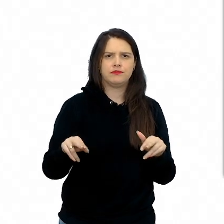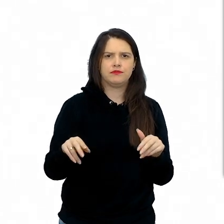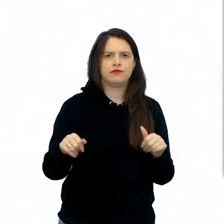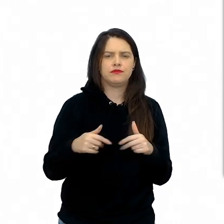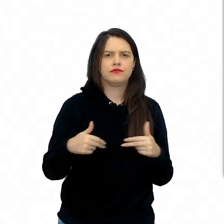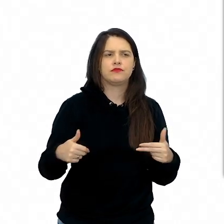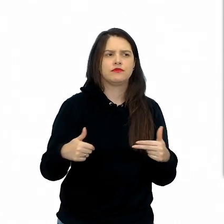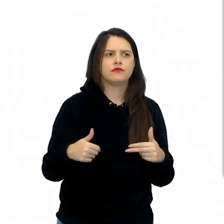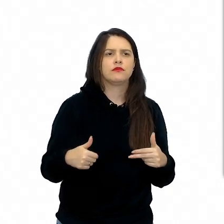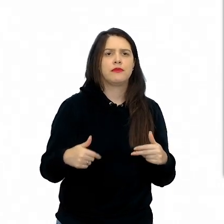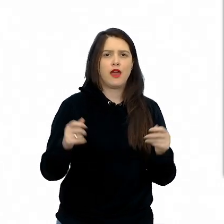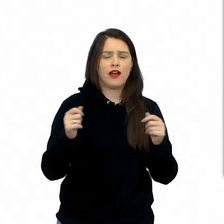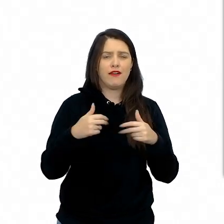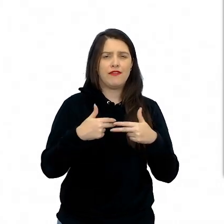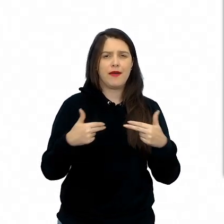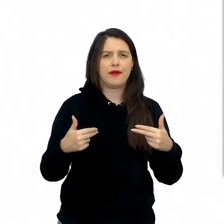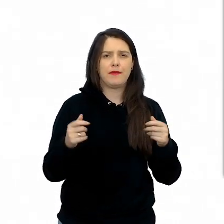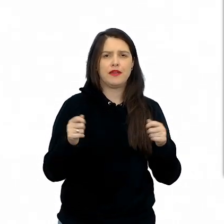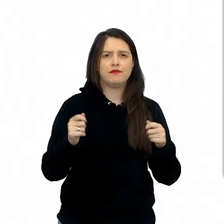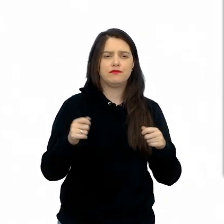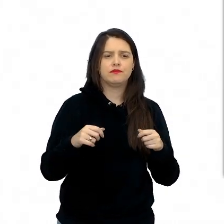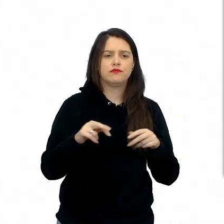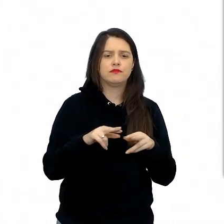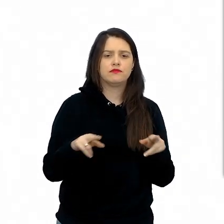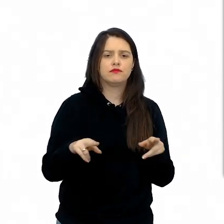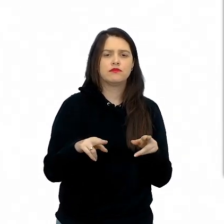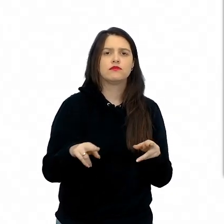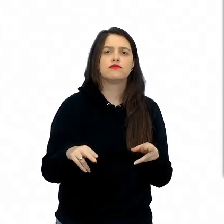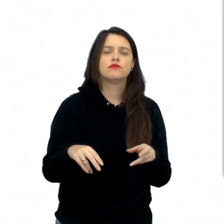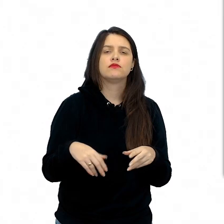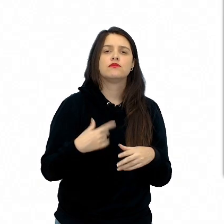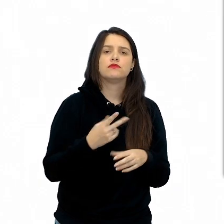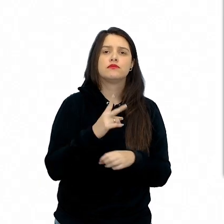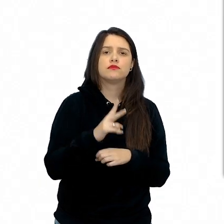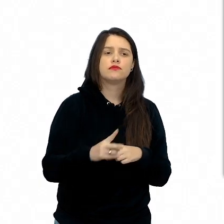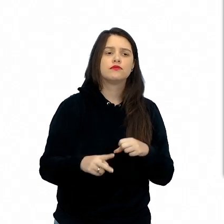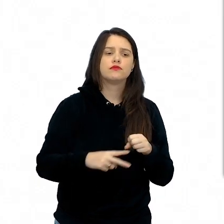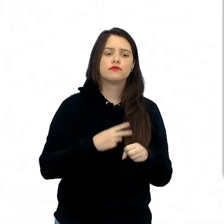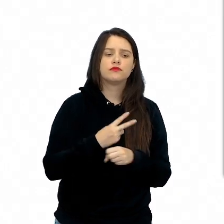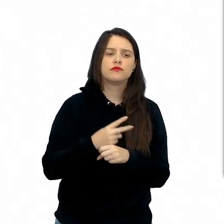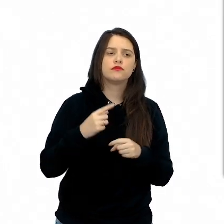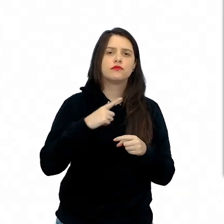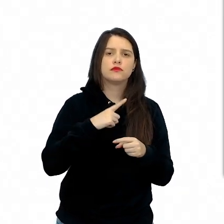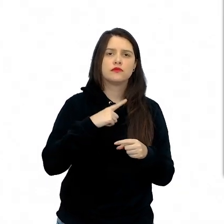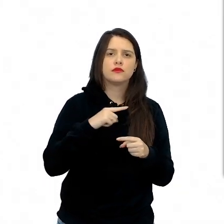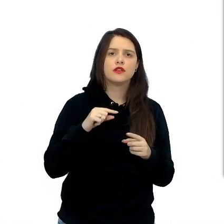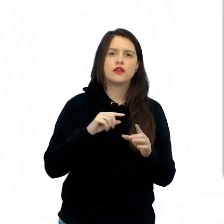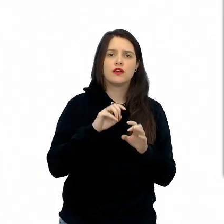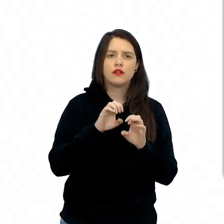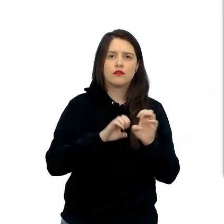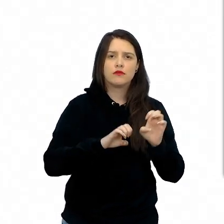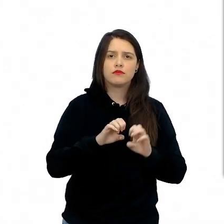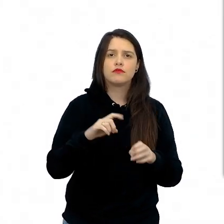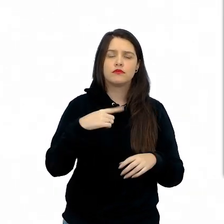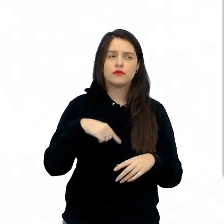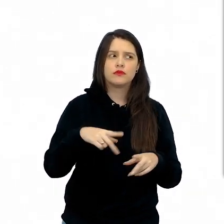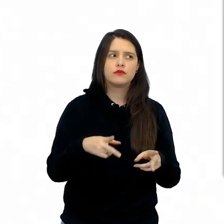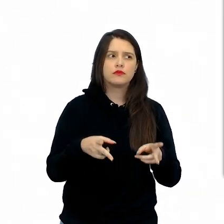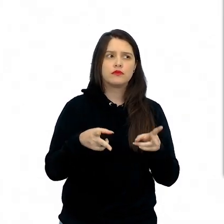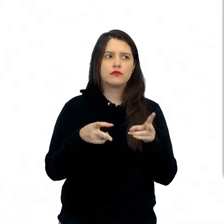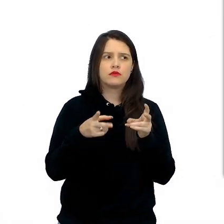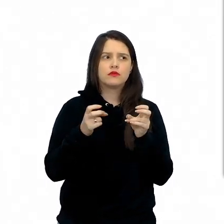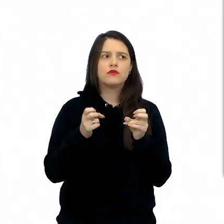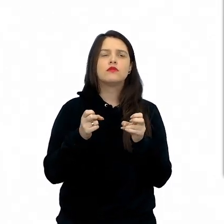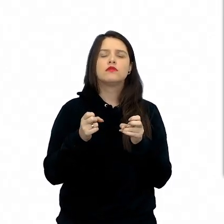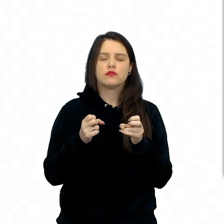poligonais, perímetro, área, medidas de comprimento, de superfície e as relações entre eles. Observamos que